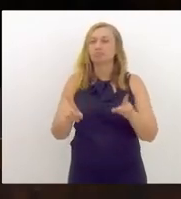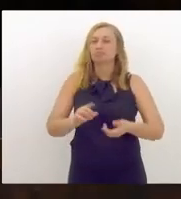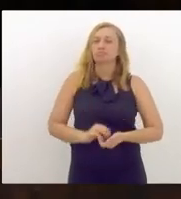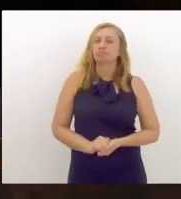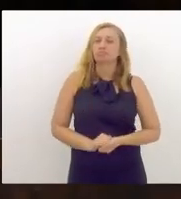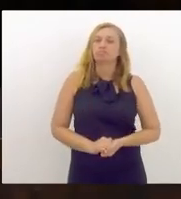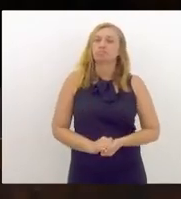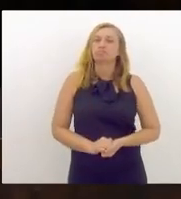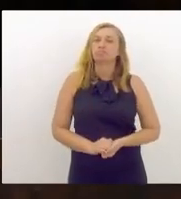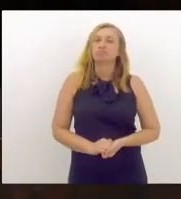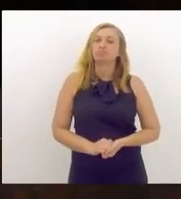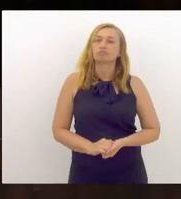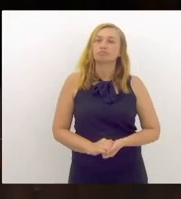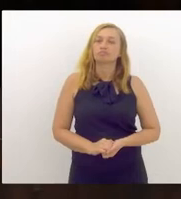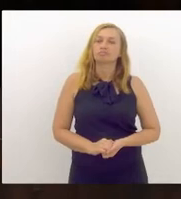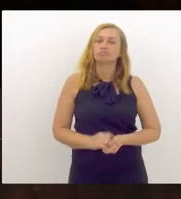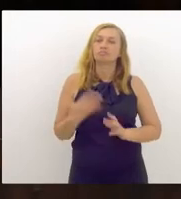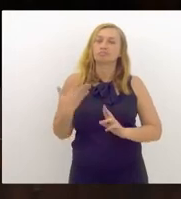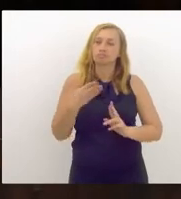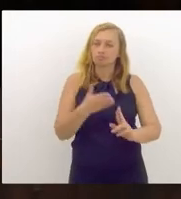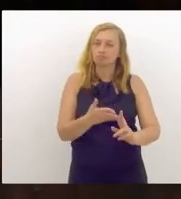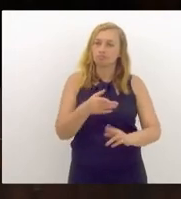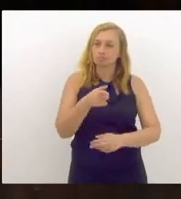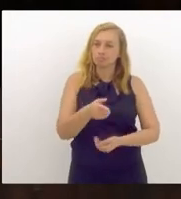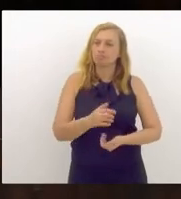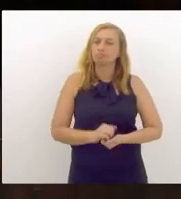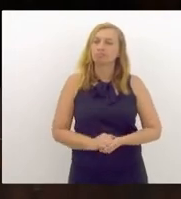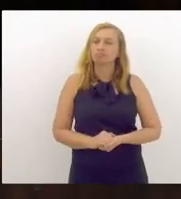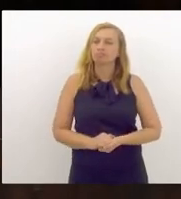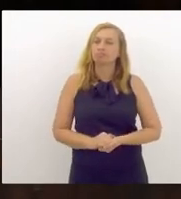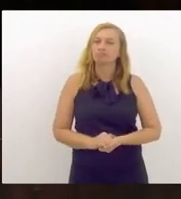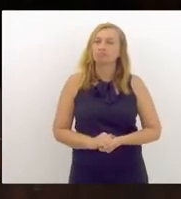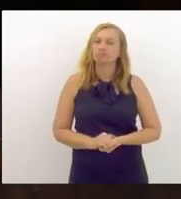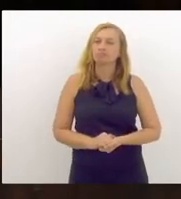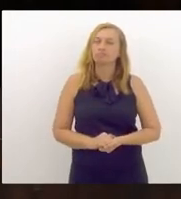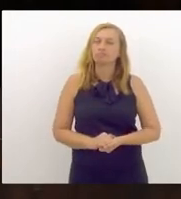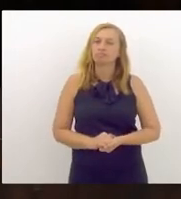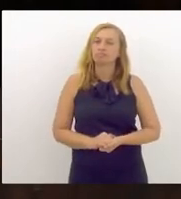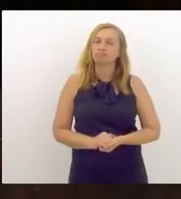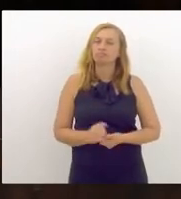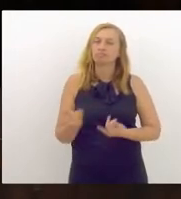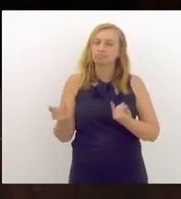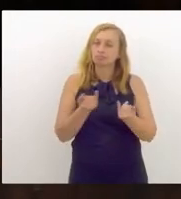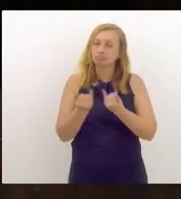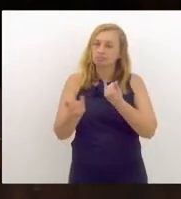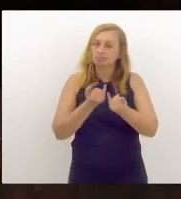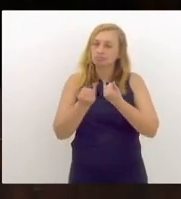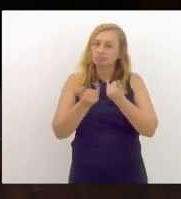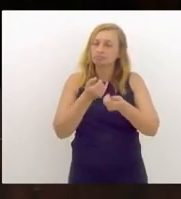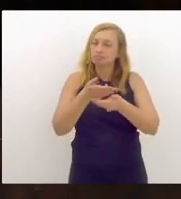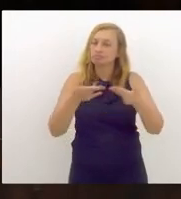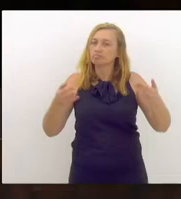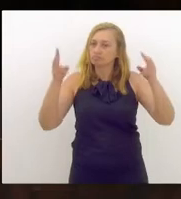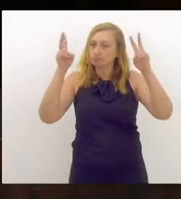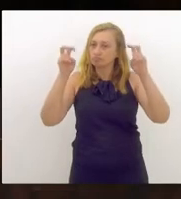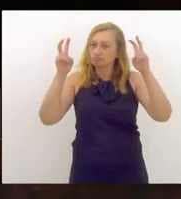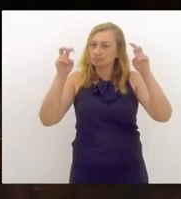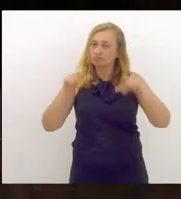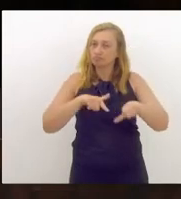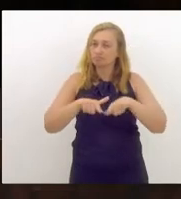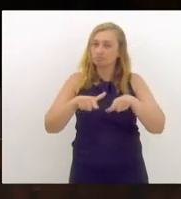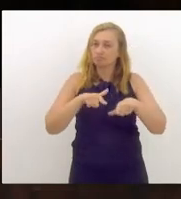muitas das referências e informações a respeito de vários trabalhos